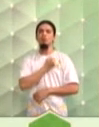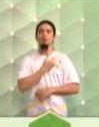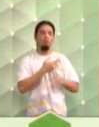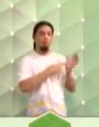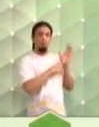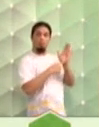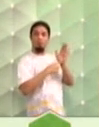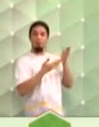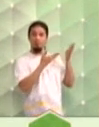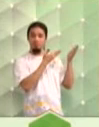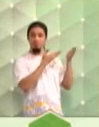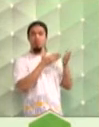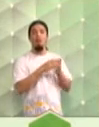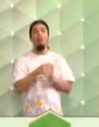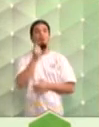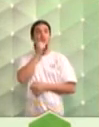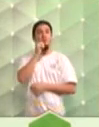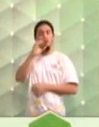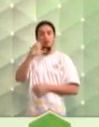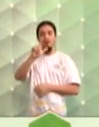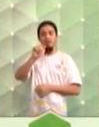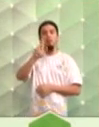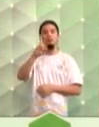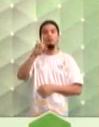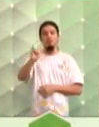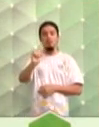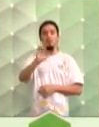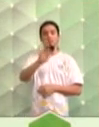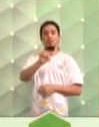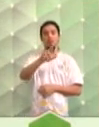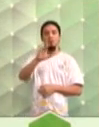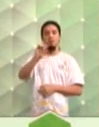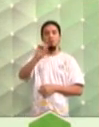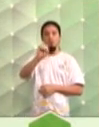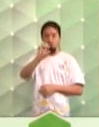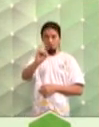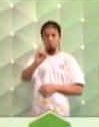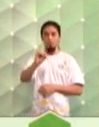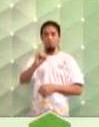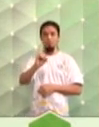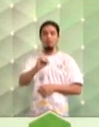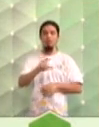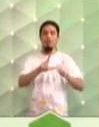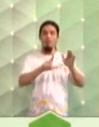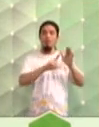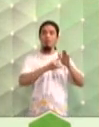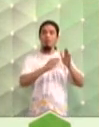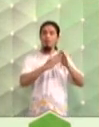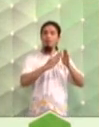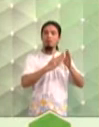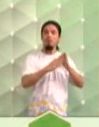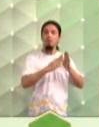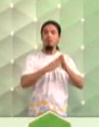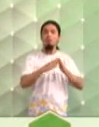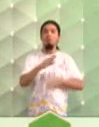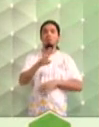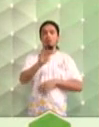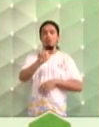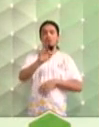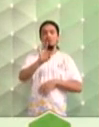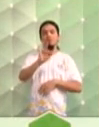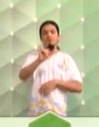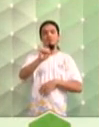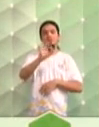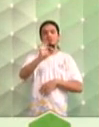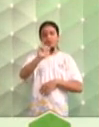12.764.097. A ganhadora é Cláudia Barroso Belém. R$5.000. E o Lar Batista Janel Doyle também vai receber R$2.000, que é um lar que também